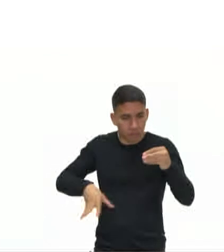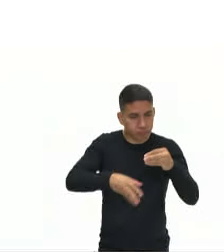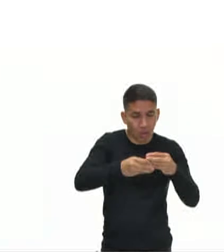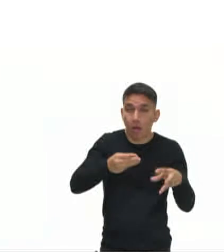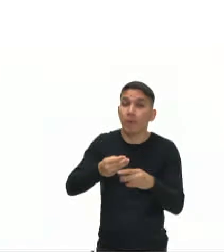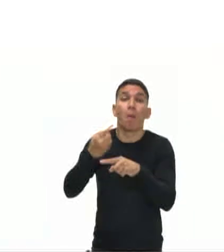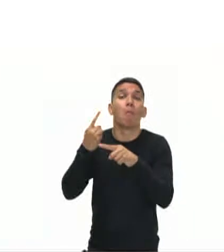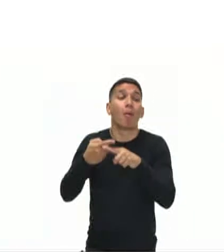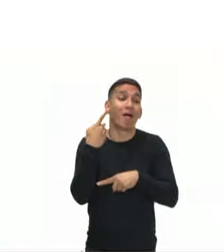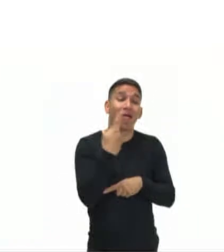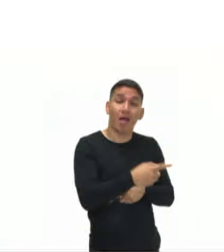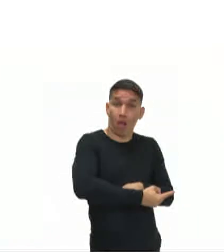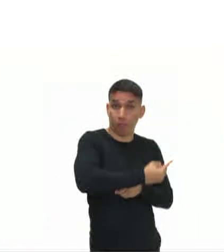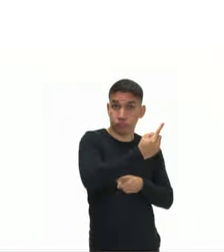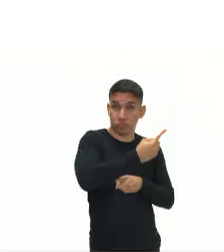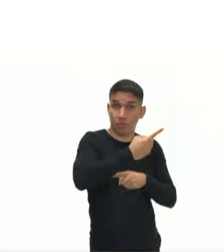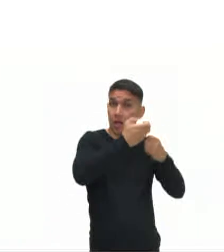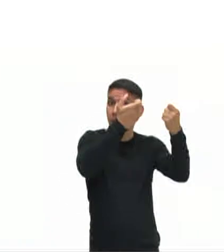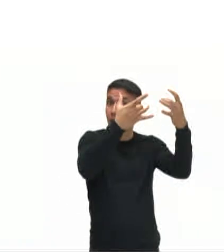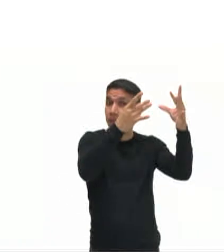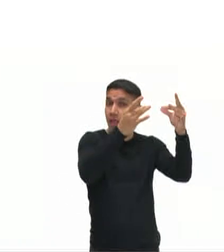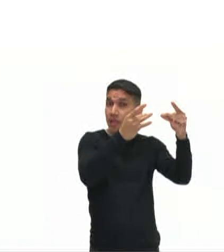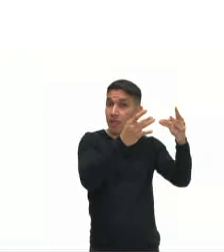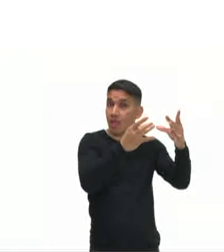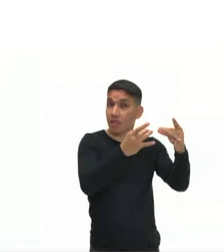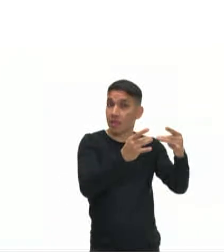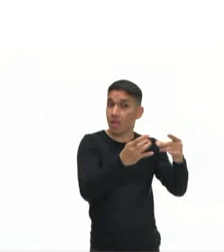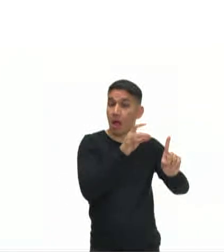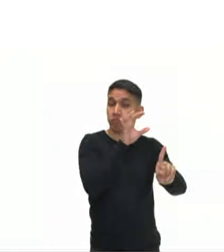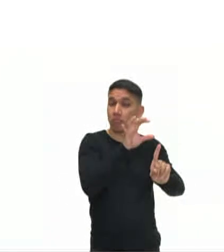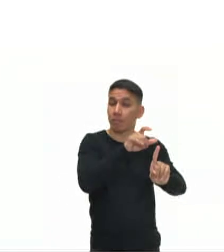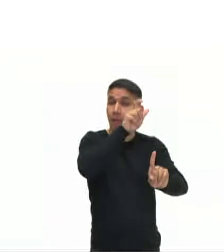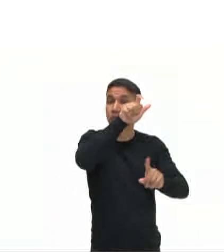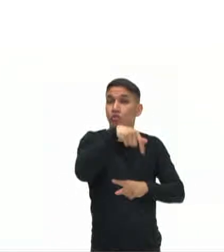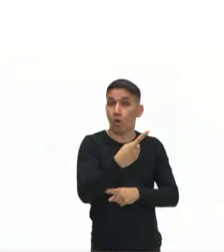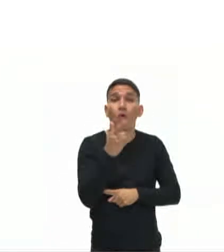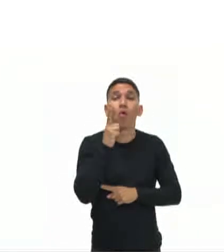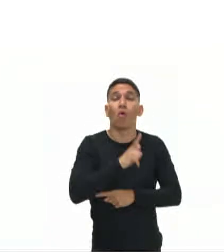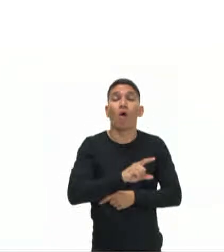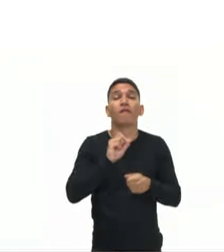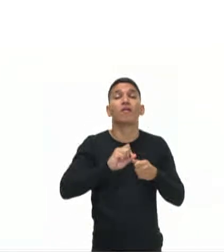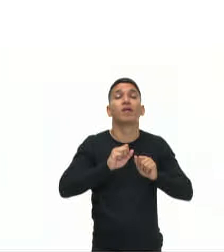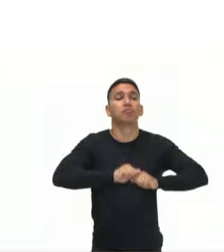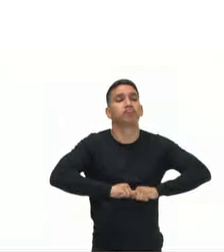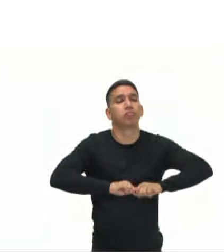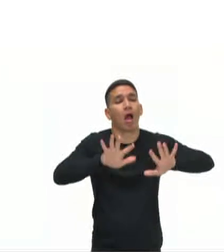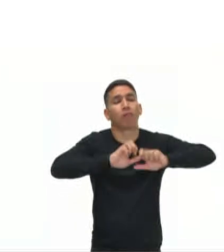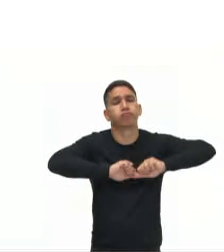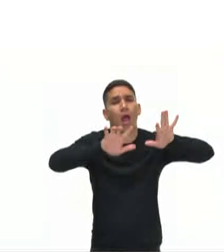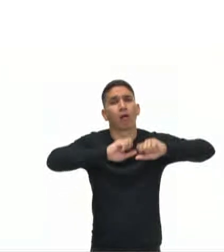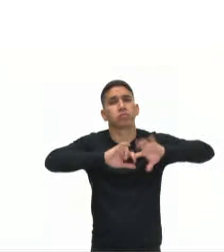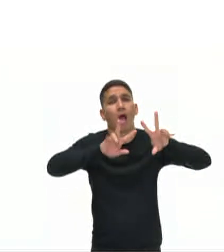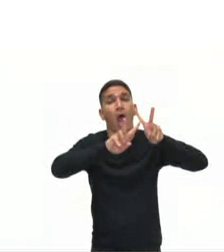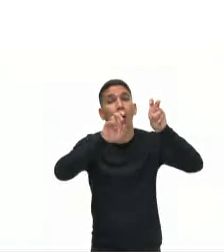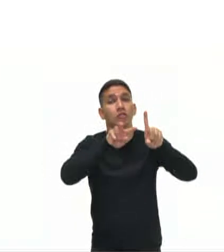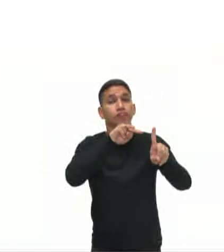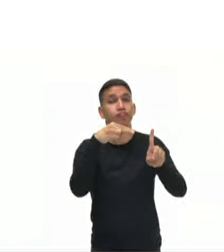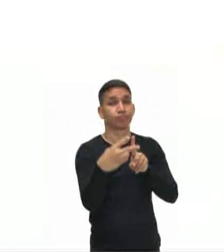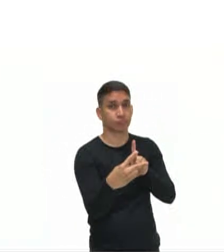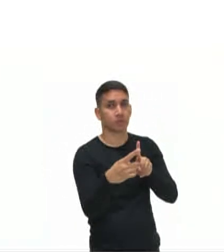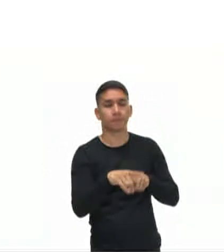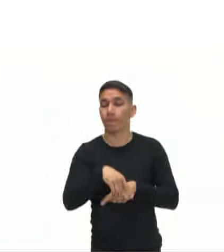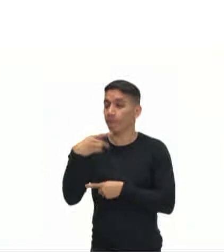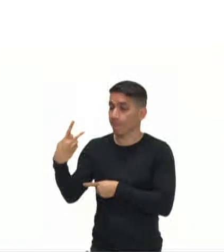primeiro trata sobre as influências que um indivíduo pode exercer na propagação de uma opinião.